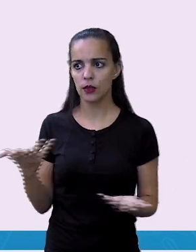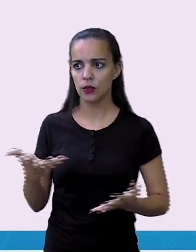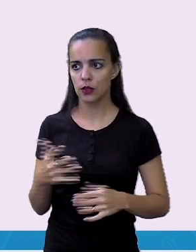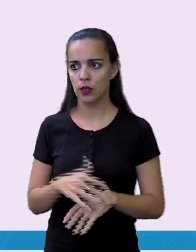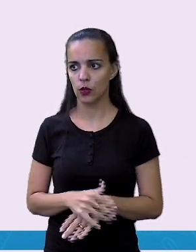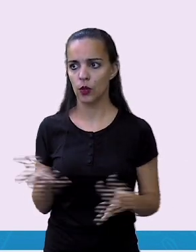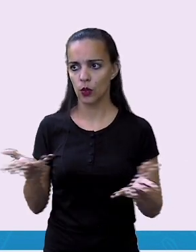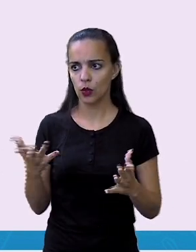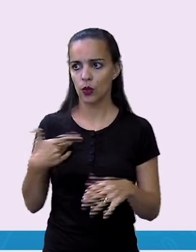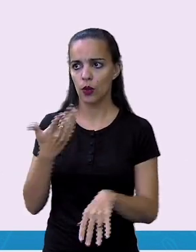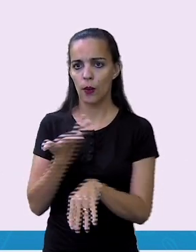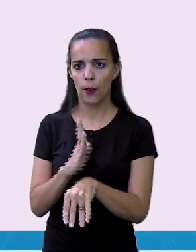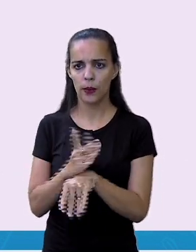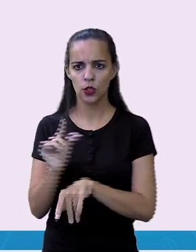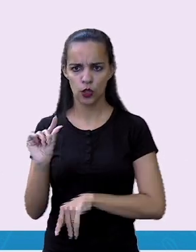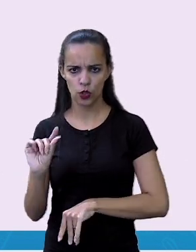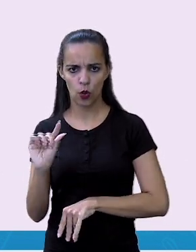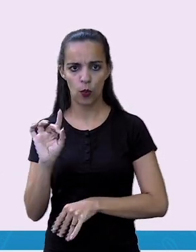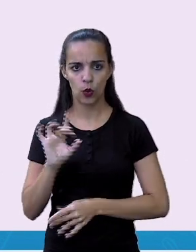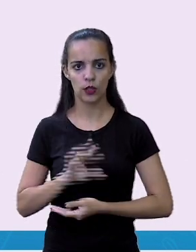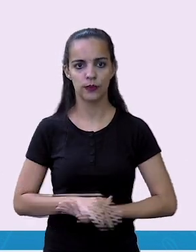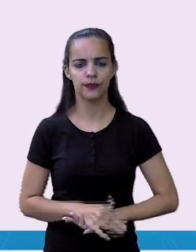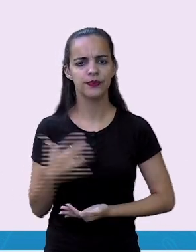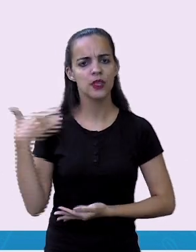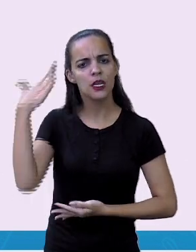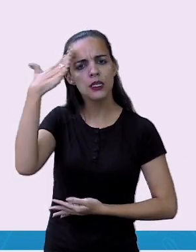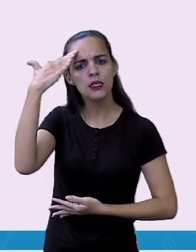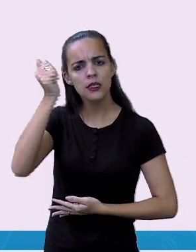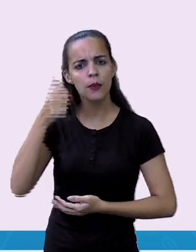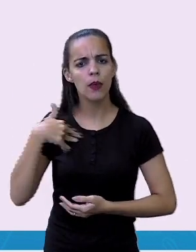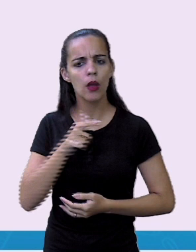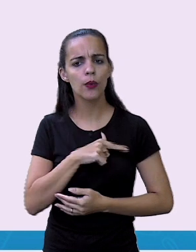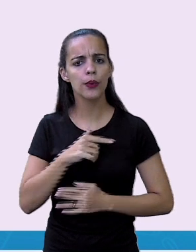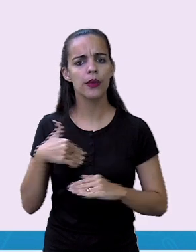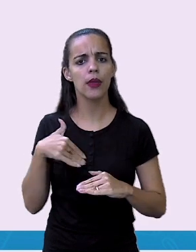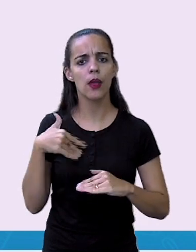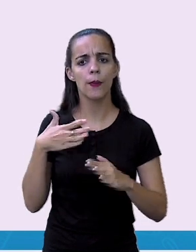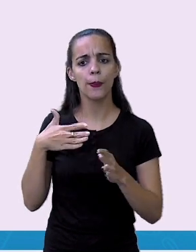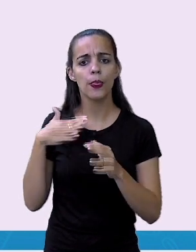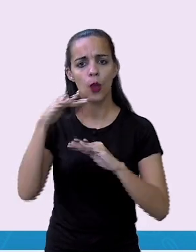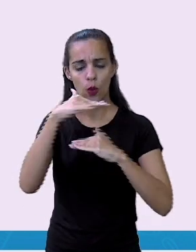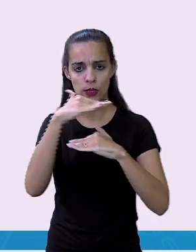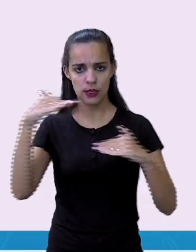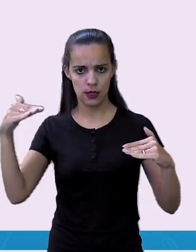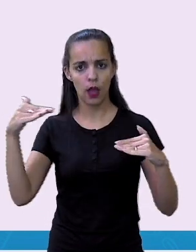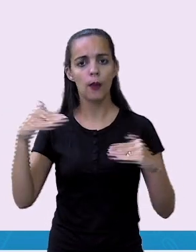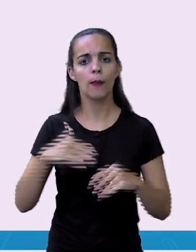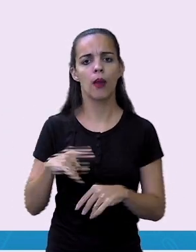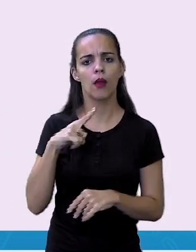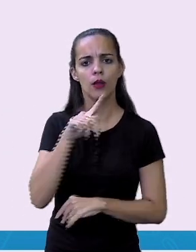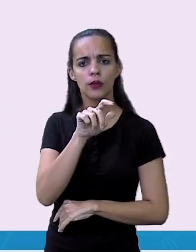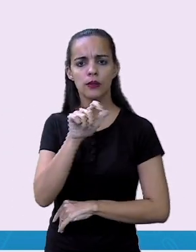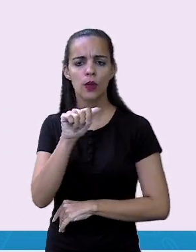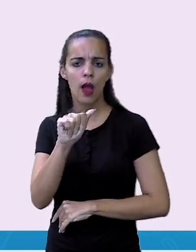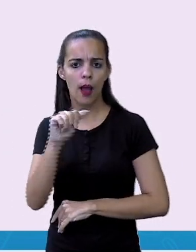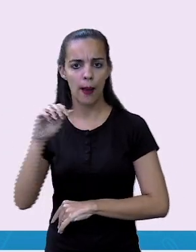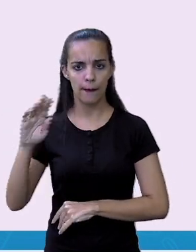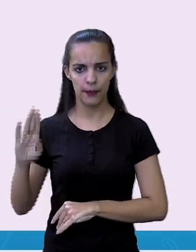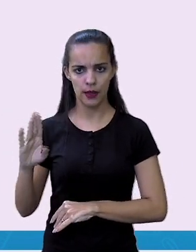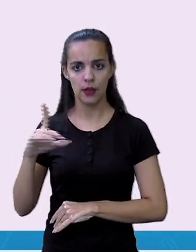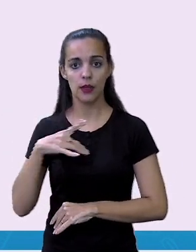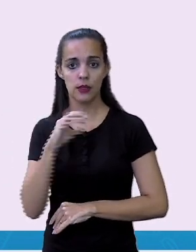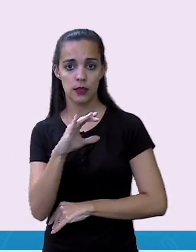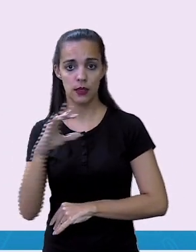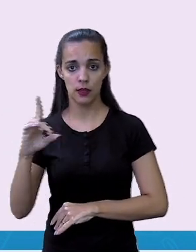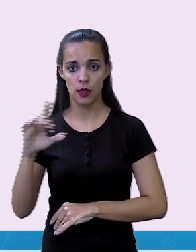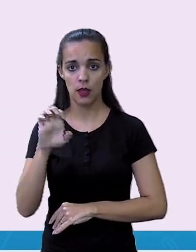vamos praticar um pouco. Sabendo que os segmentos de reta AB, CD, EF e